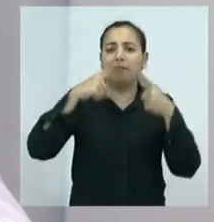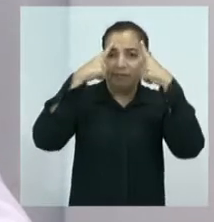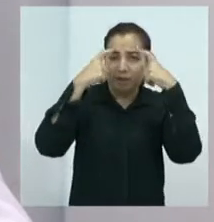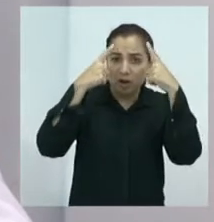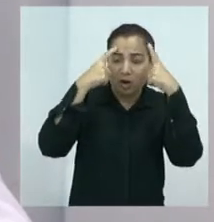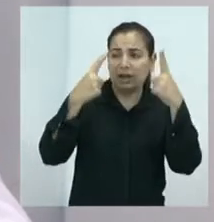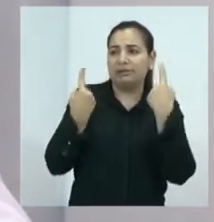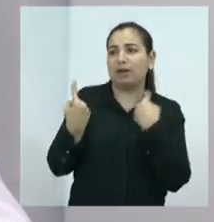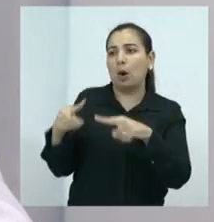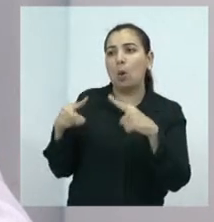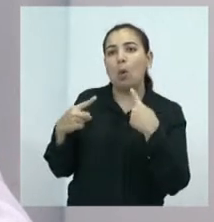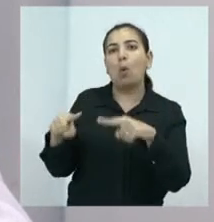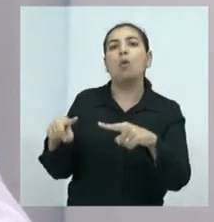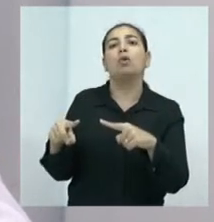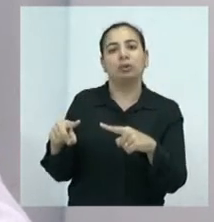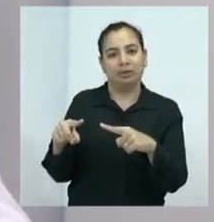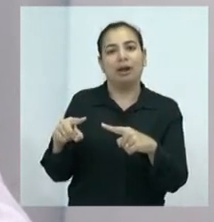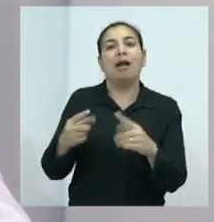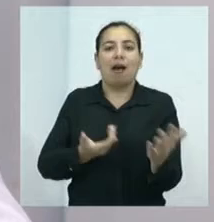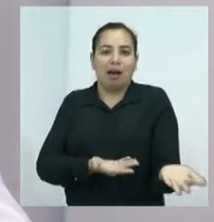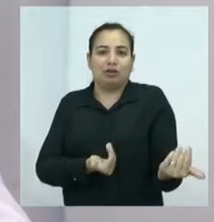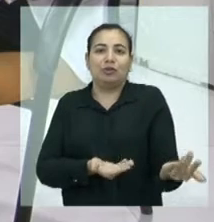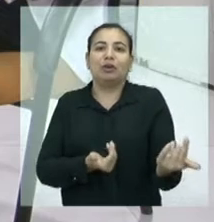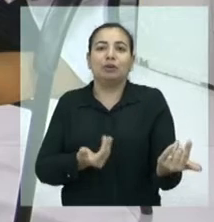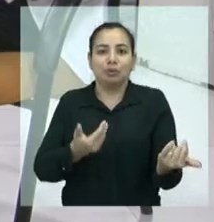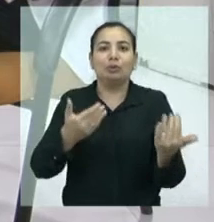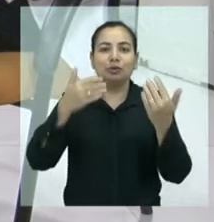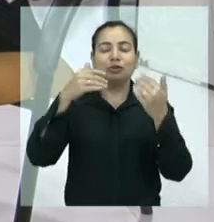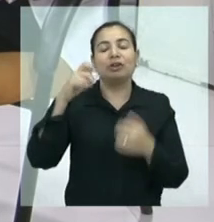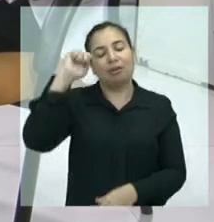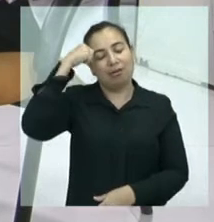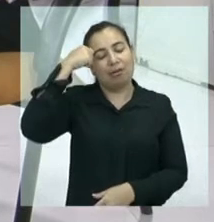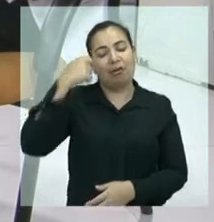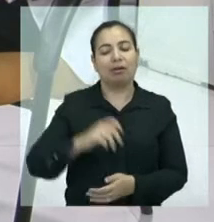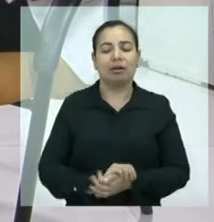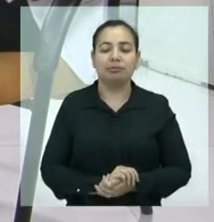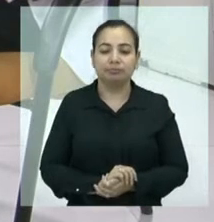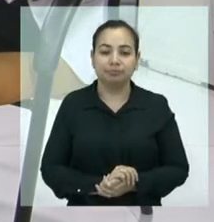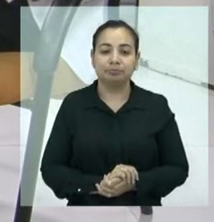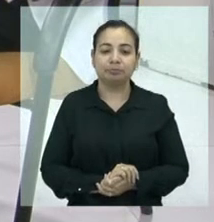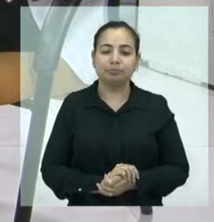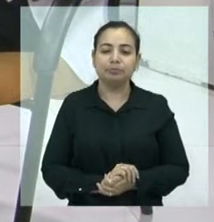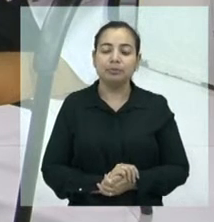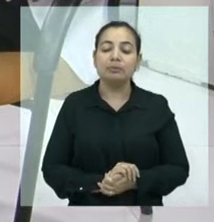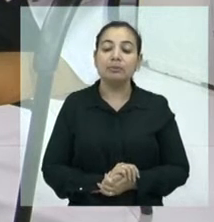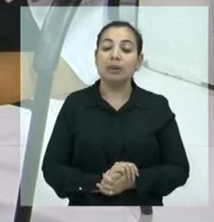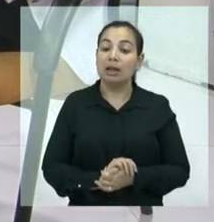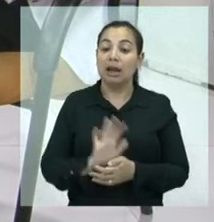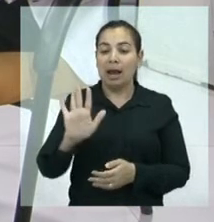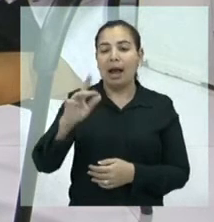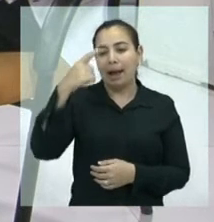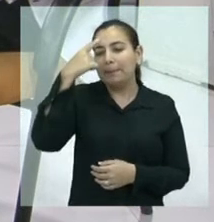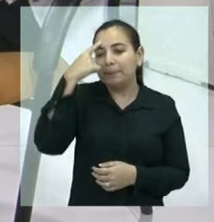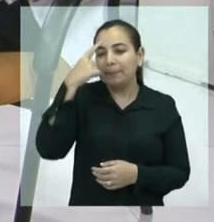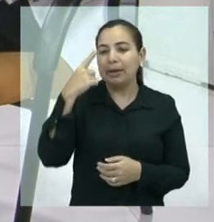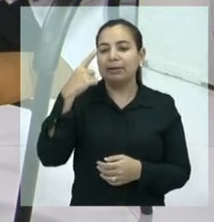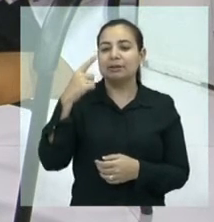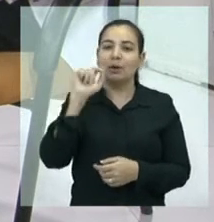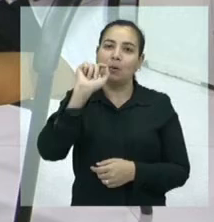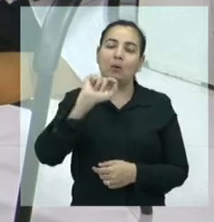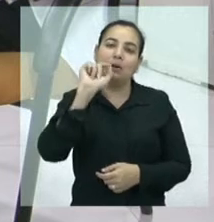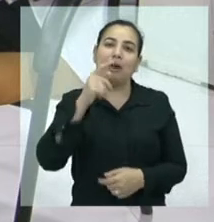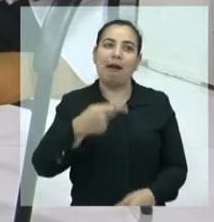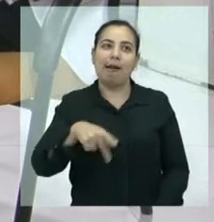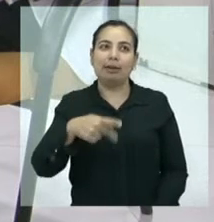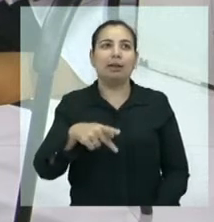população da juventude negra. Agora, voltando àquela ideia errada de que no Ceará não existe negro ou não